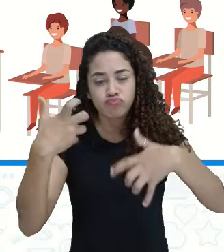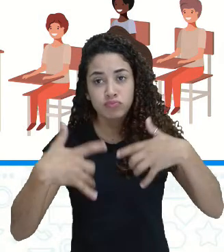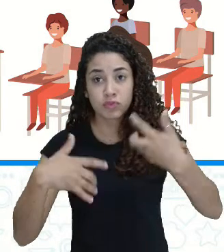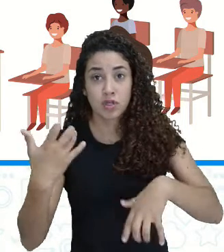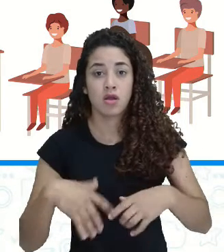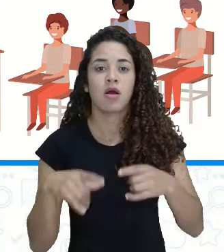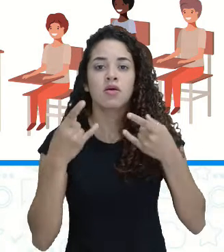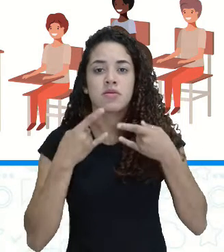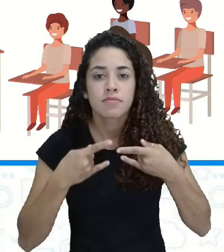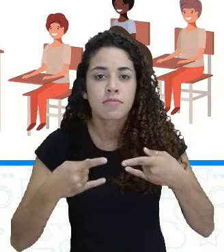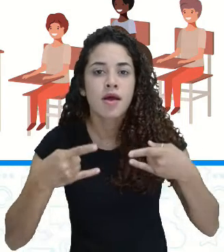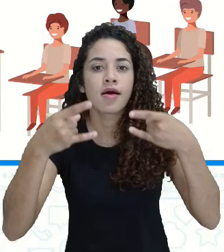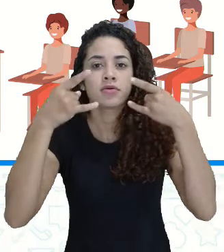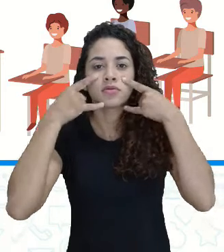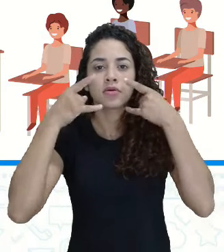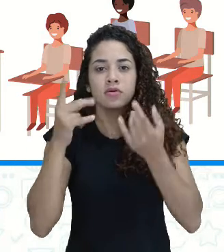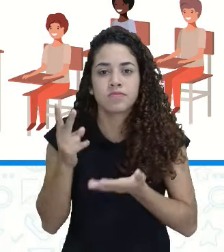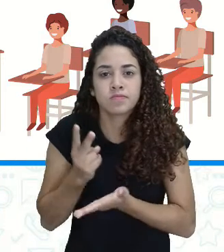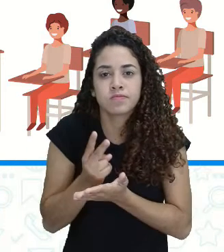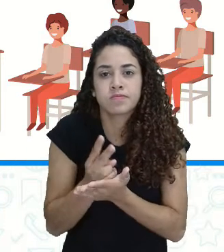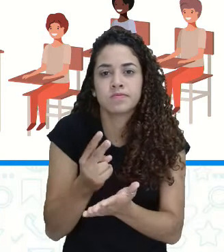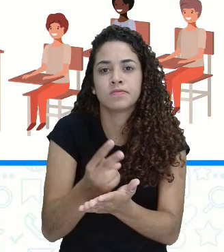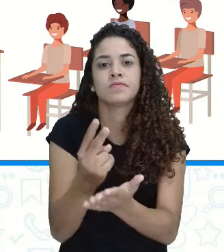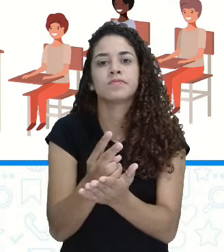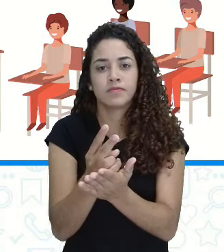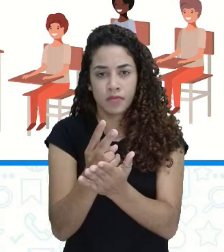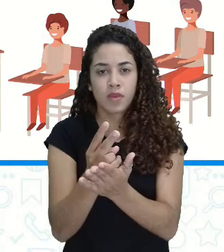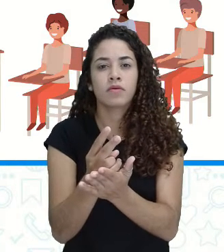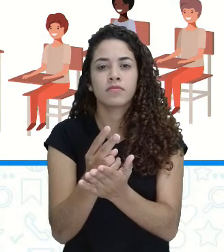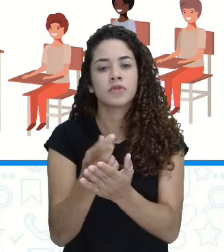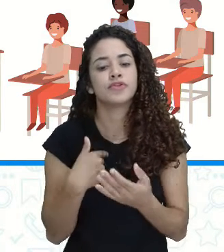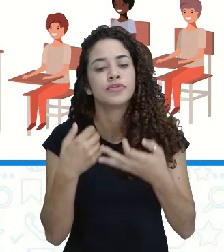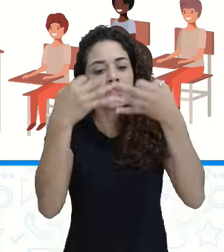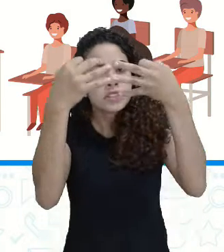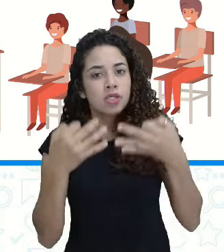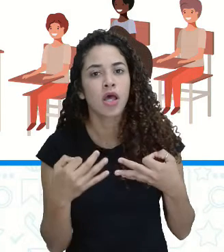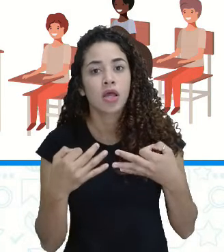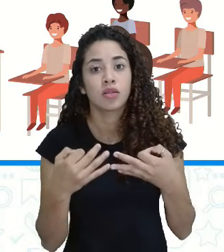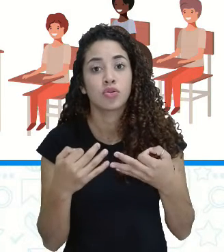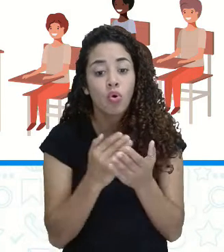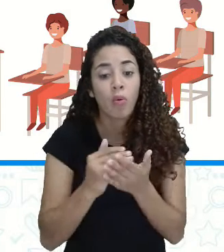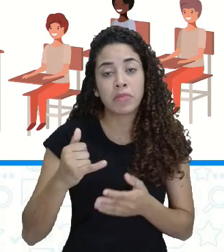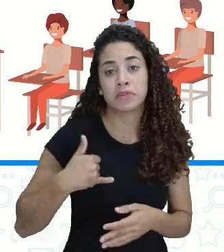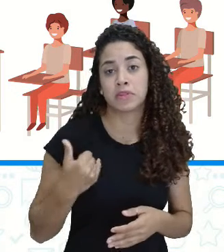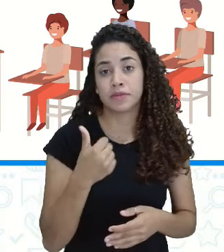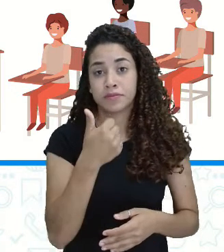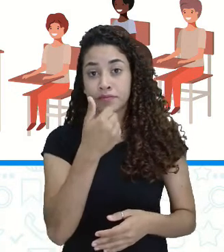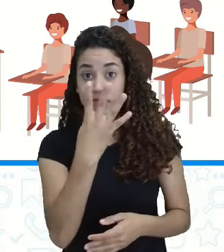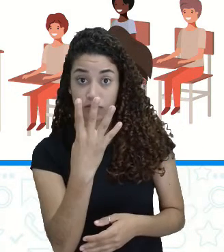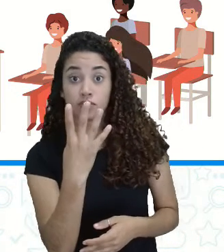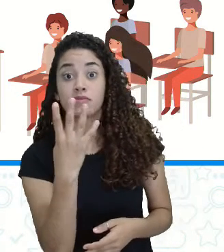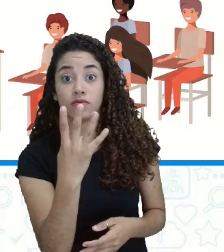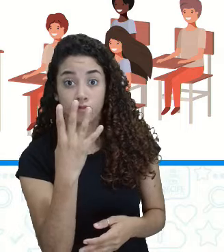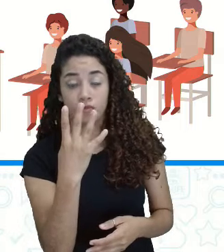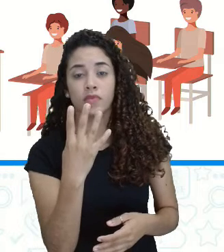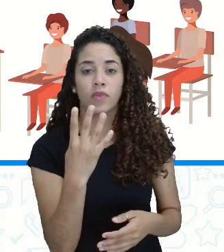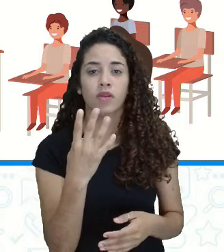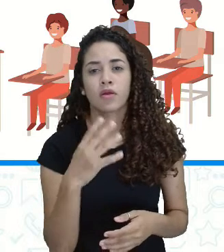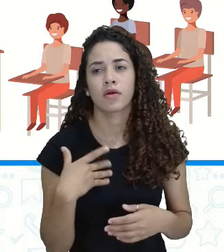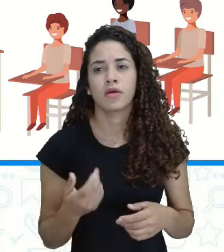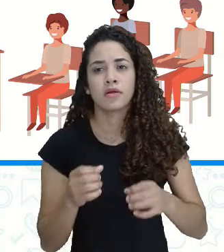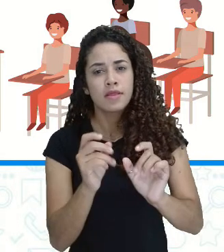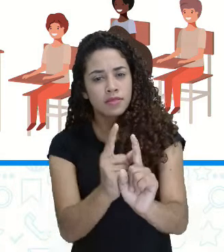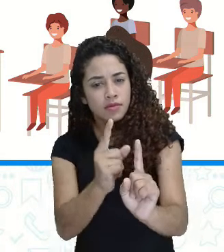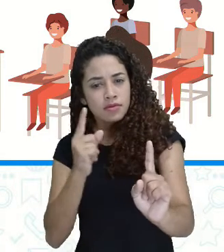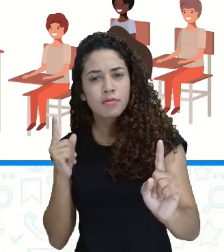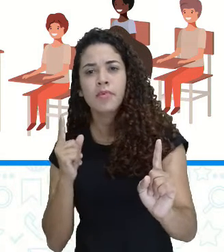tempo... Todo o tempo da atividade, né, de forma correta a partir dos 4 anos, manter o distanciamento, não realizar